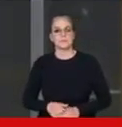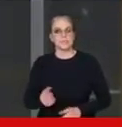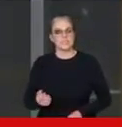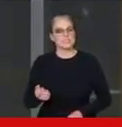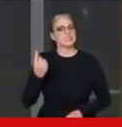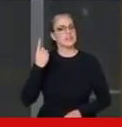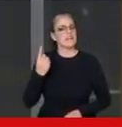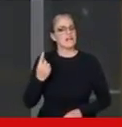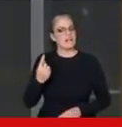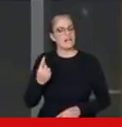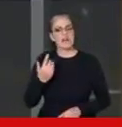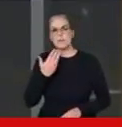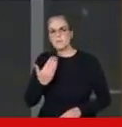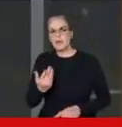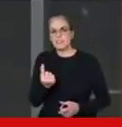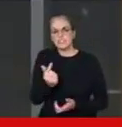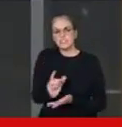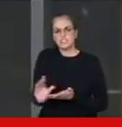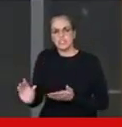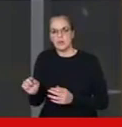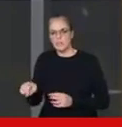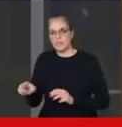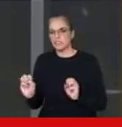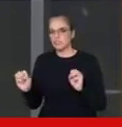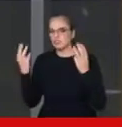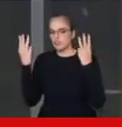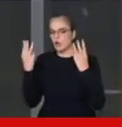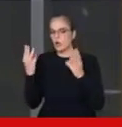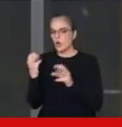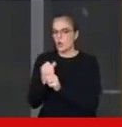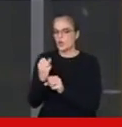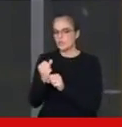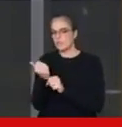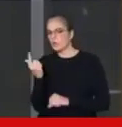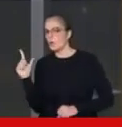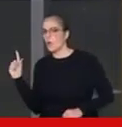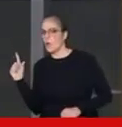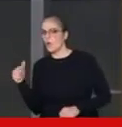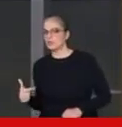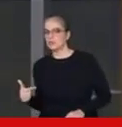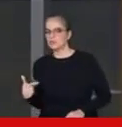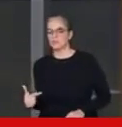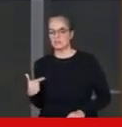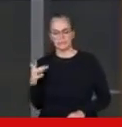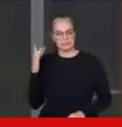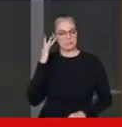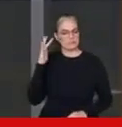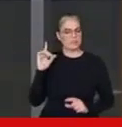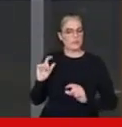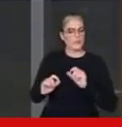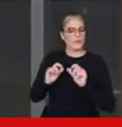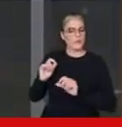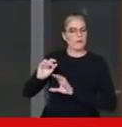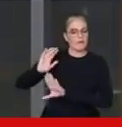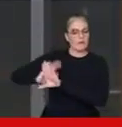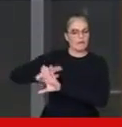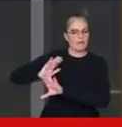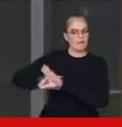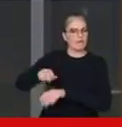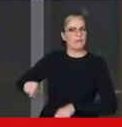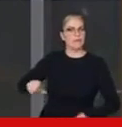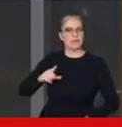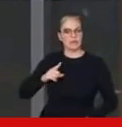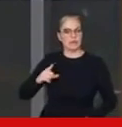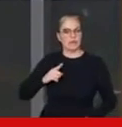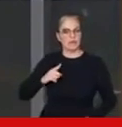aparecem para esses shows, emendas de orçamento paralelo. Sabe-se lá o que está atrás disso, se não tem